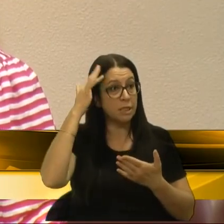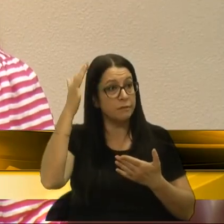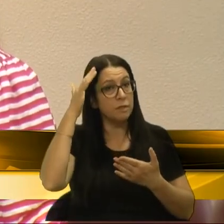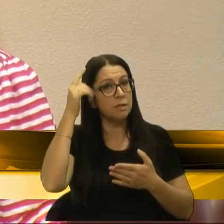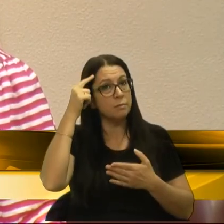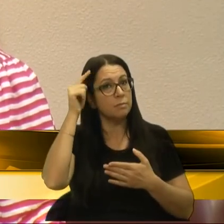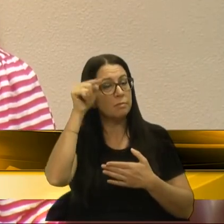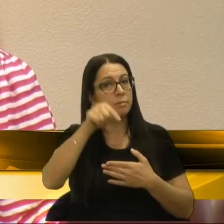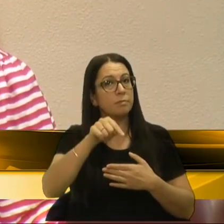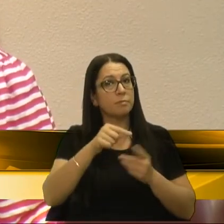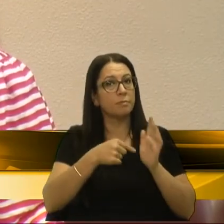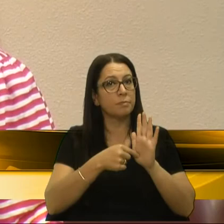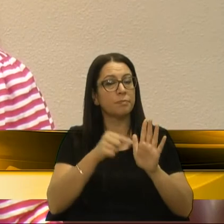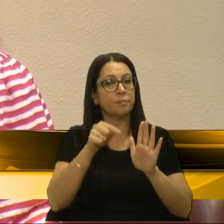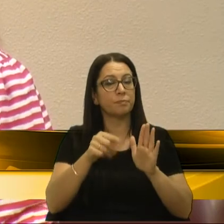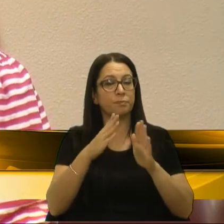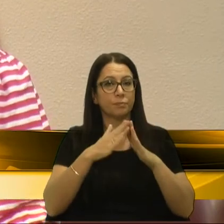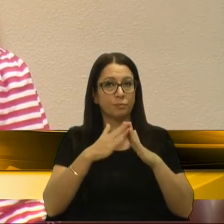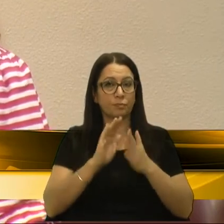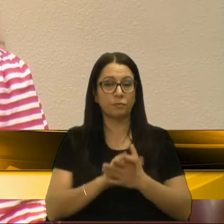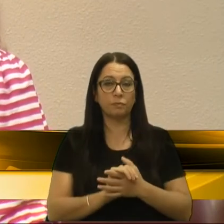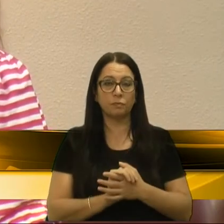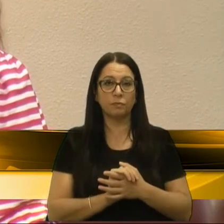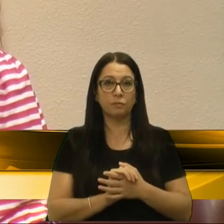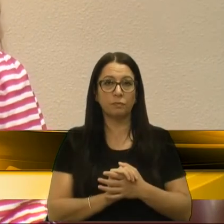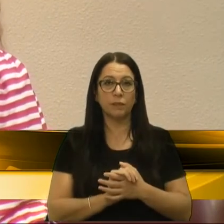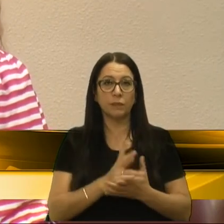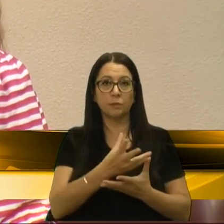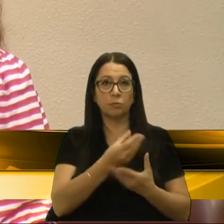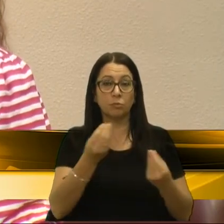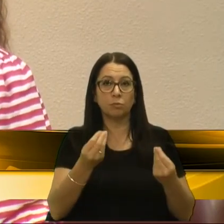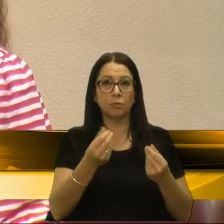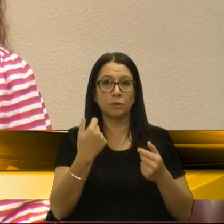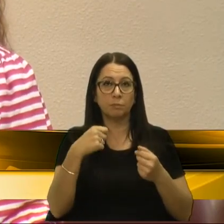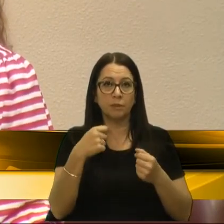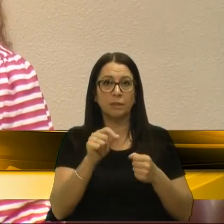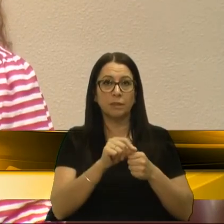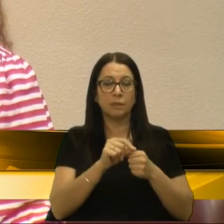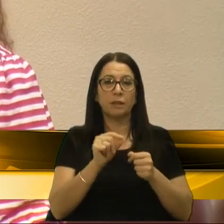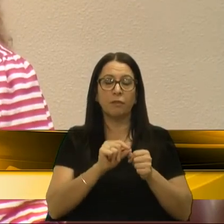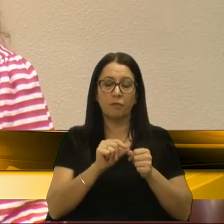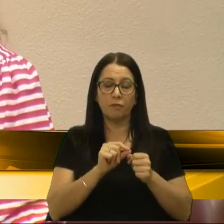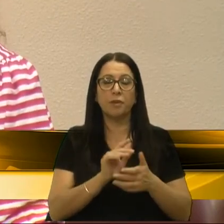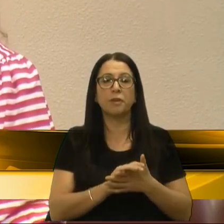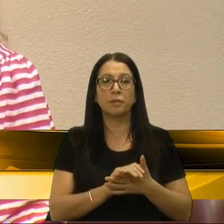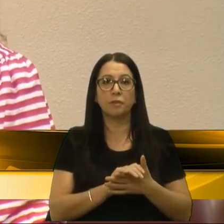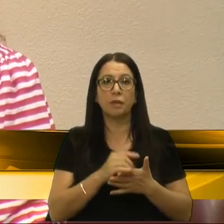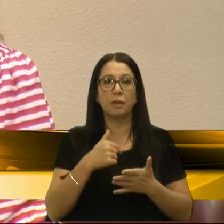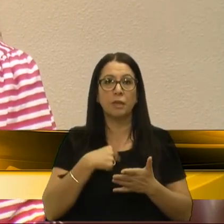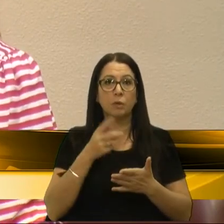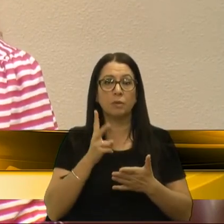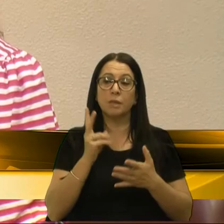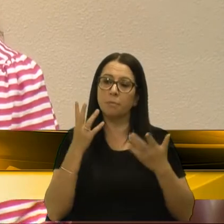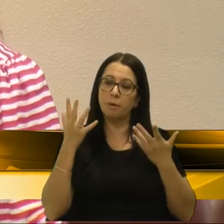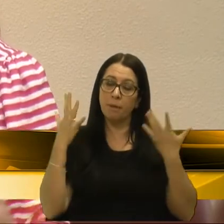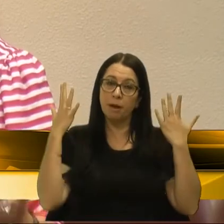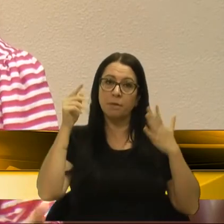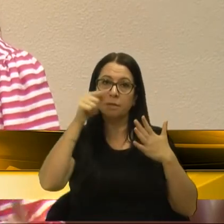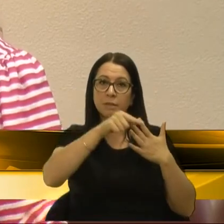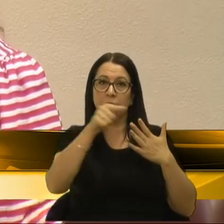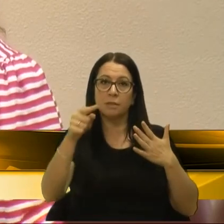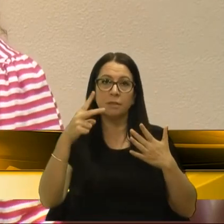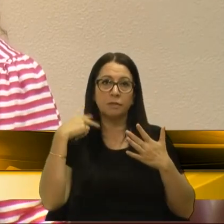que eu quero trazer para esta casa, de que muito ainda precisa ser feito, e eu sempre parabenizo o trabalho